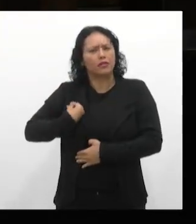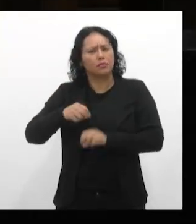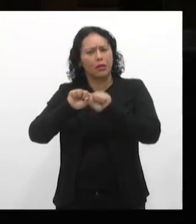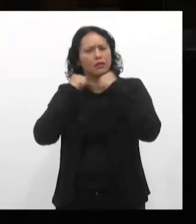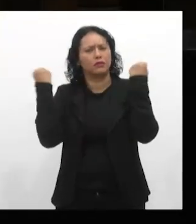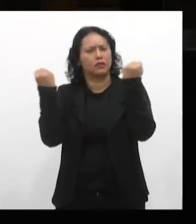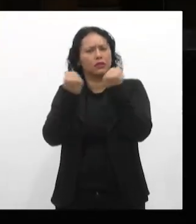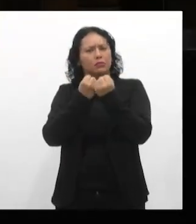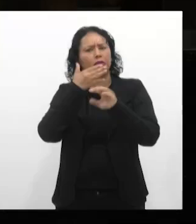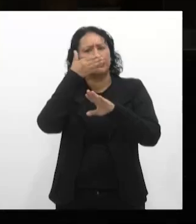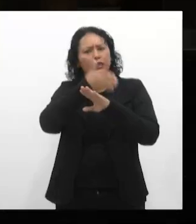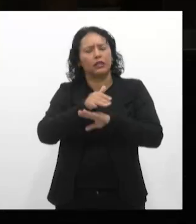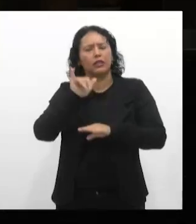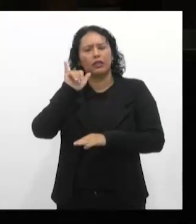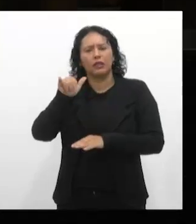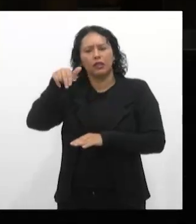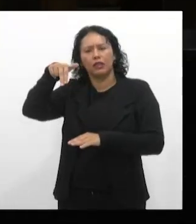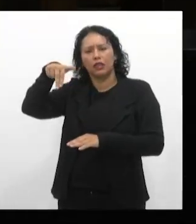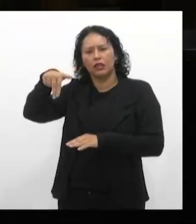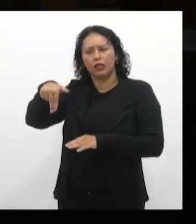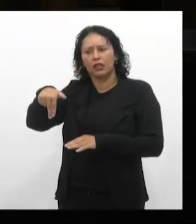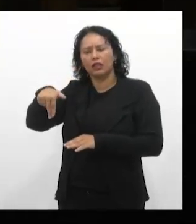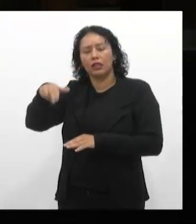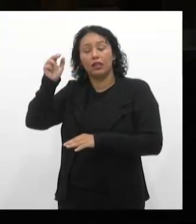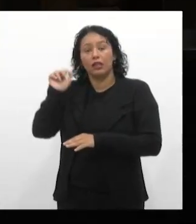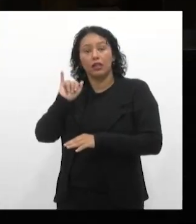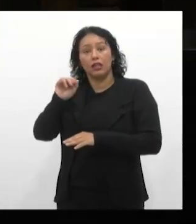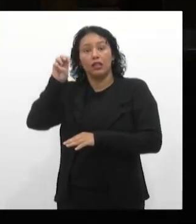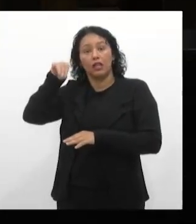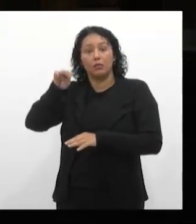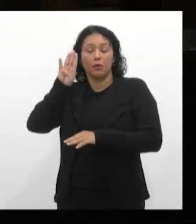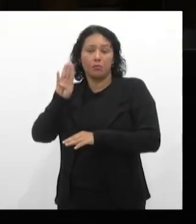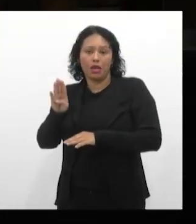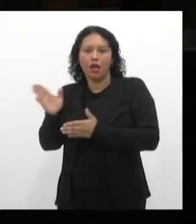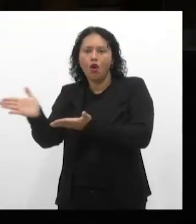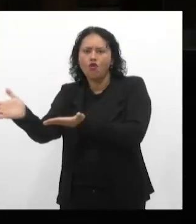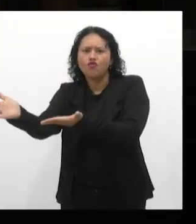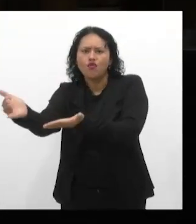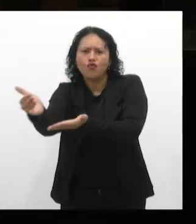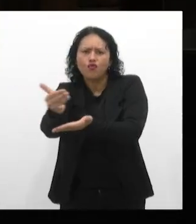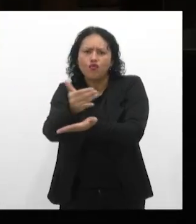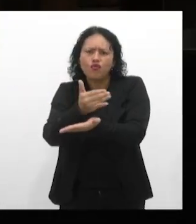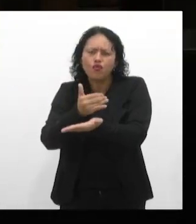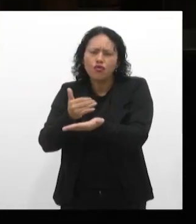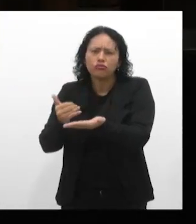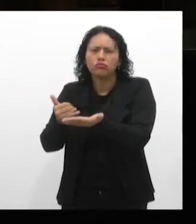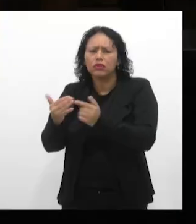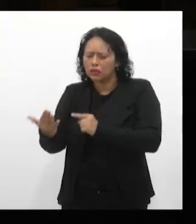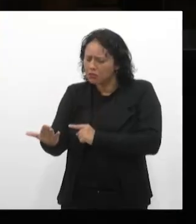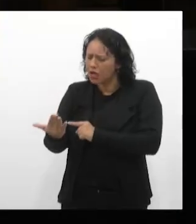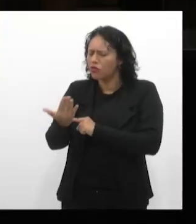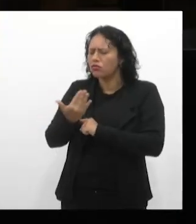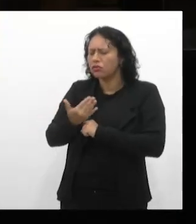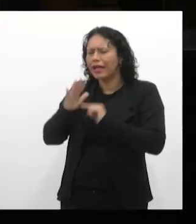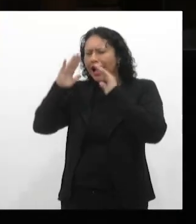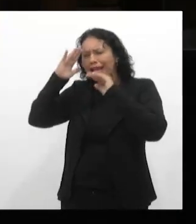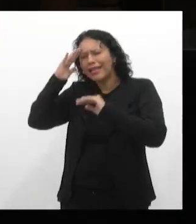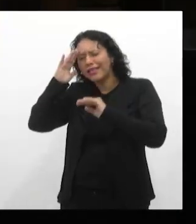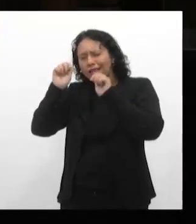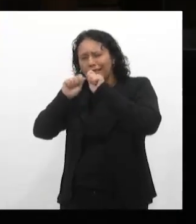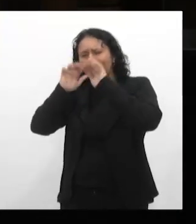junto ao IMB, eu fui em busca de dados, né, que pudessem me auxiliar